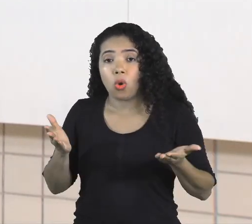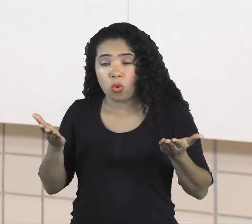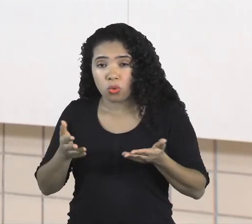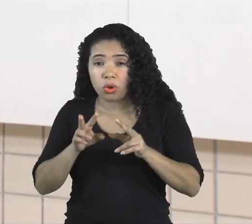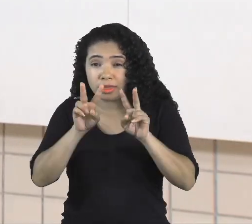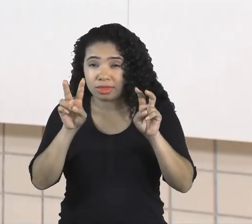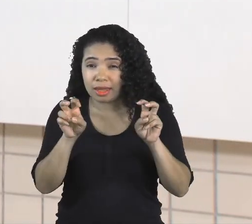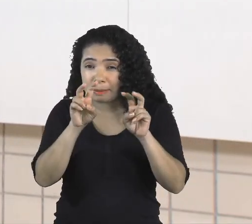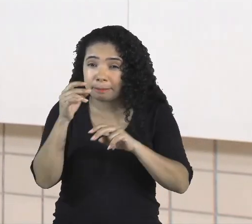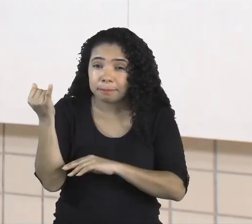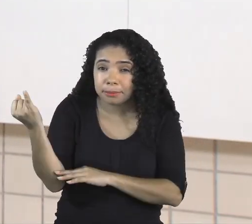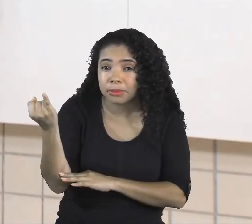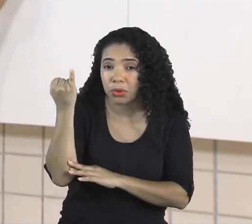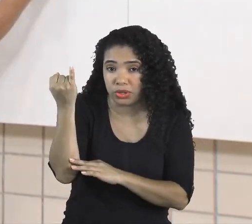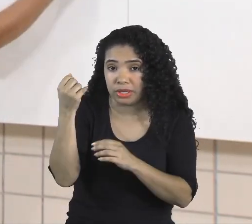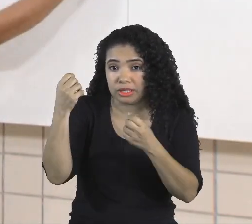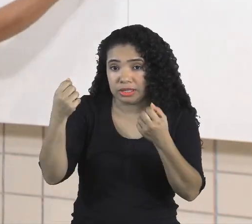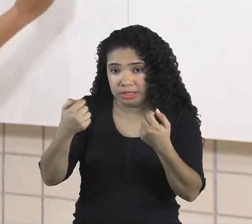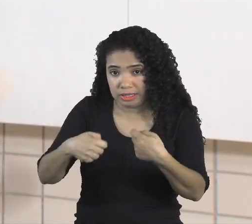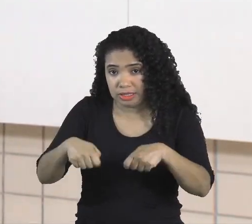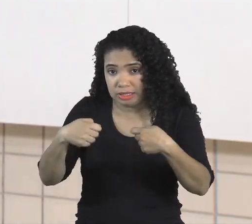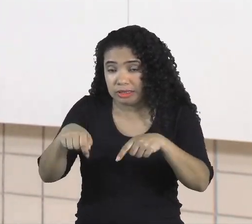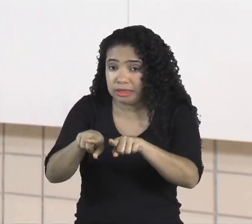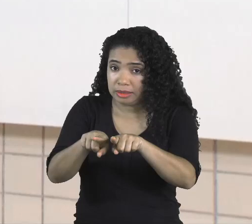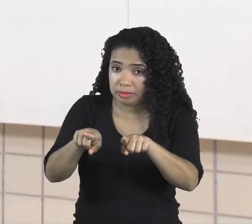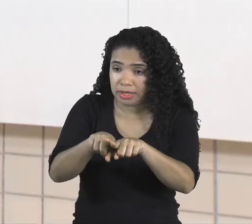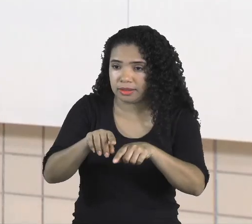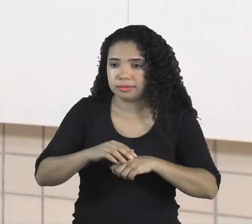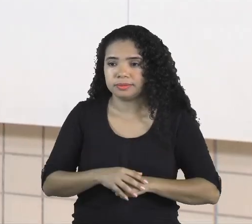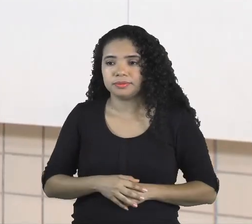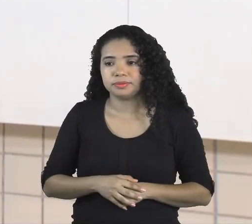também. Olha aqui, ó. Áreas de